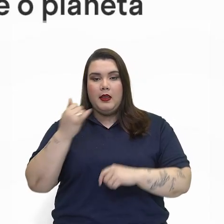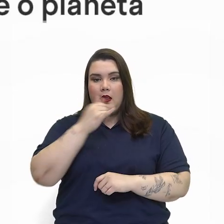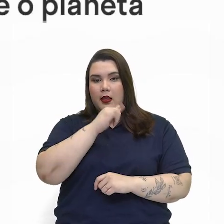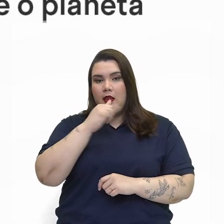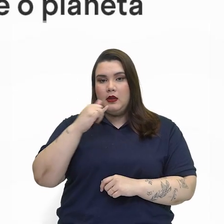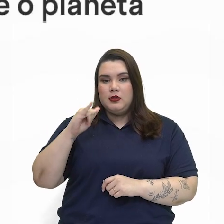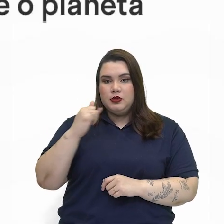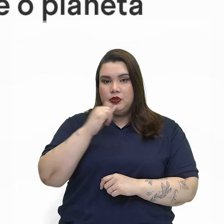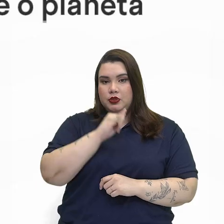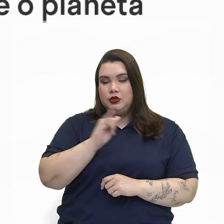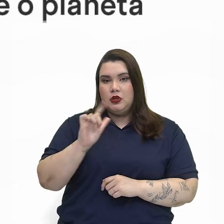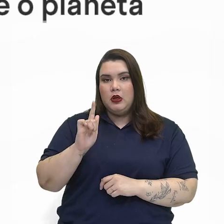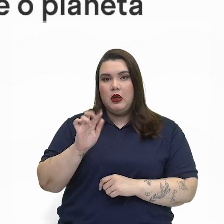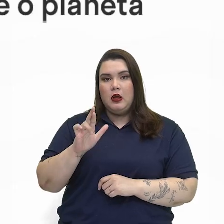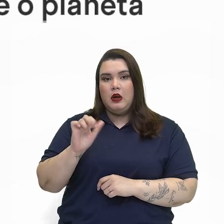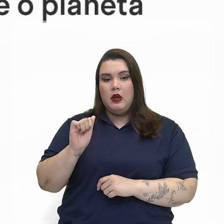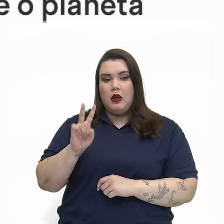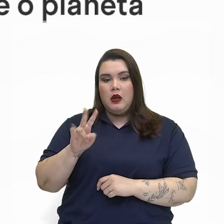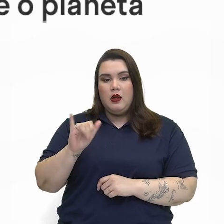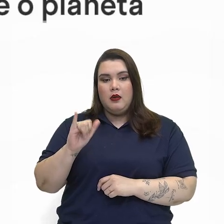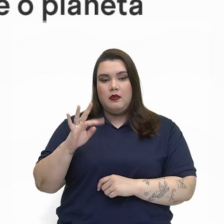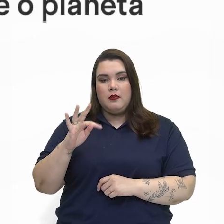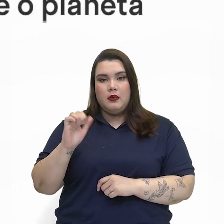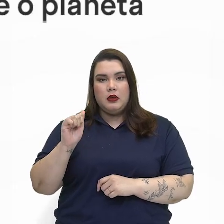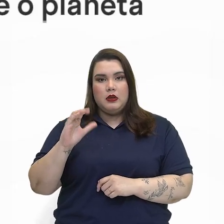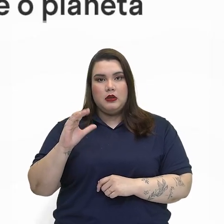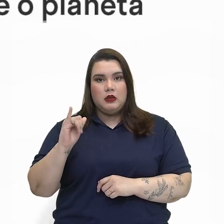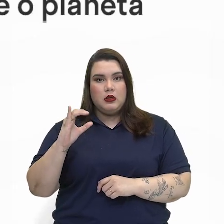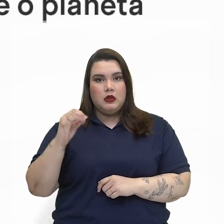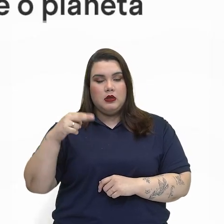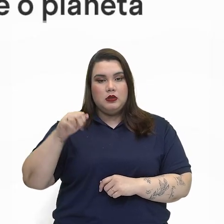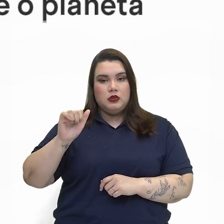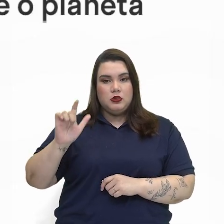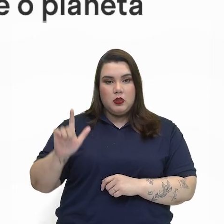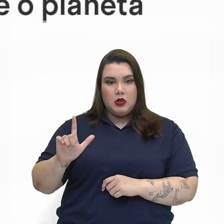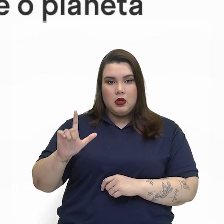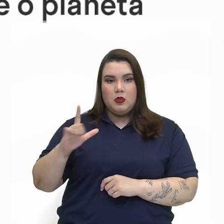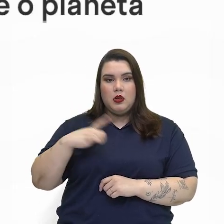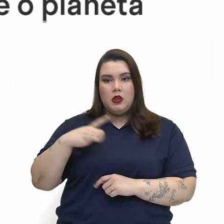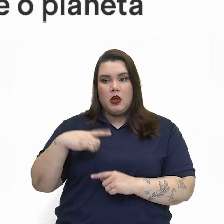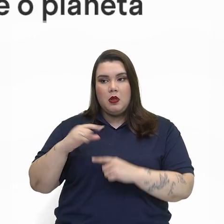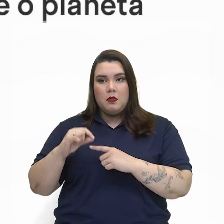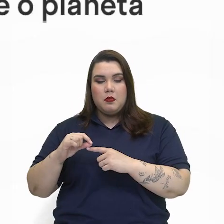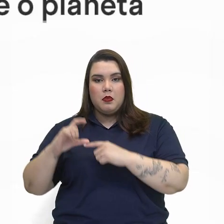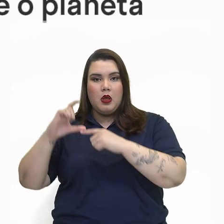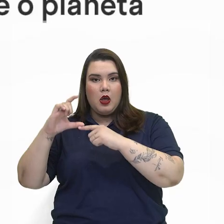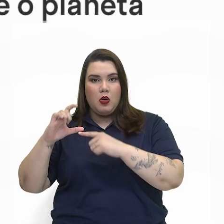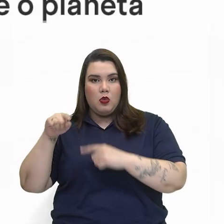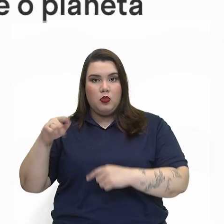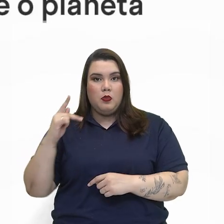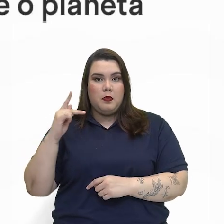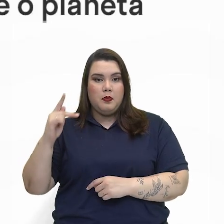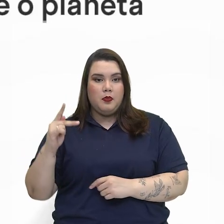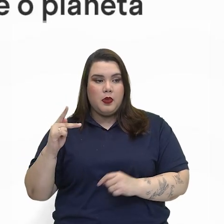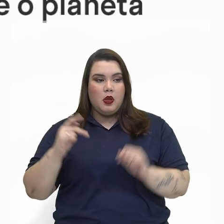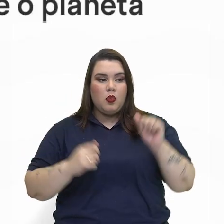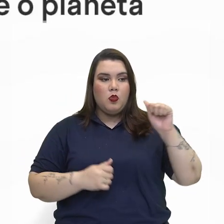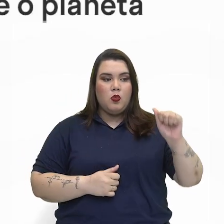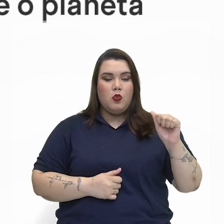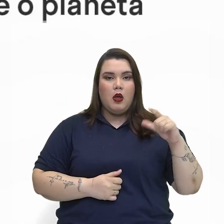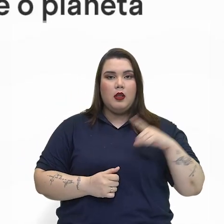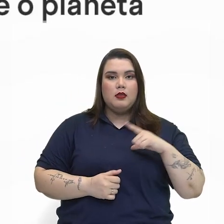aumenta a força gravitacional, tem maior energia potencial gravitacional e é claro que no afélio, menor